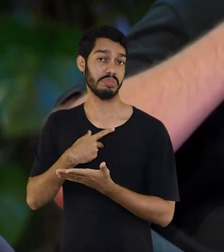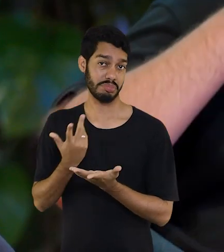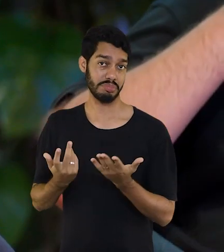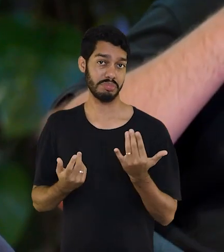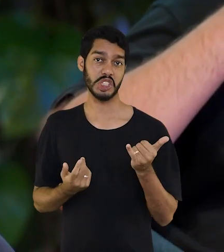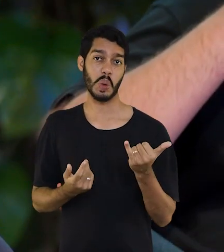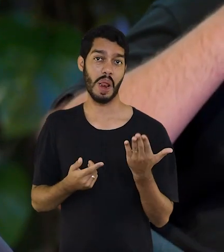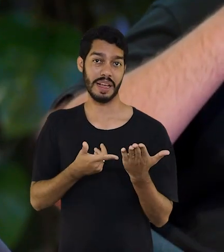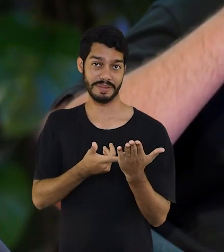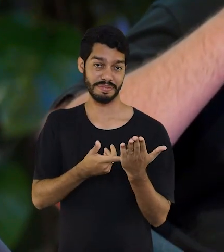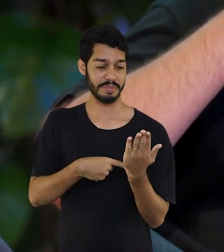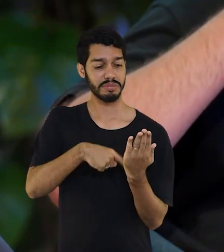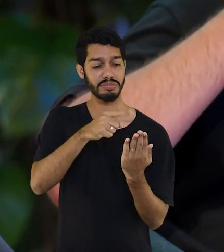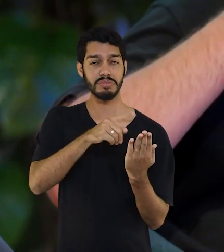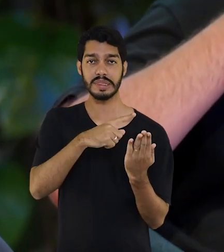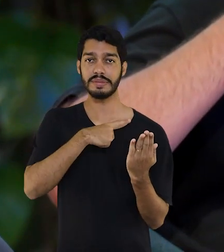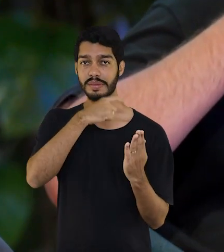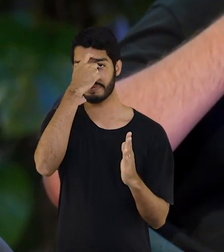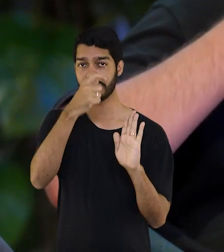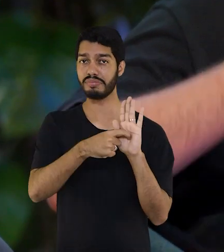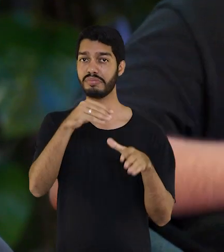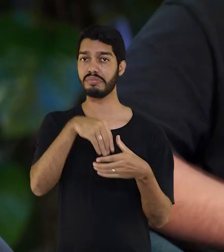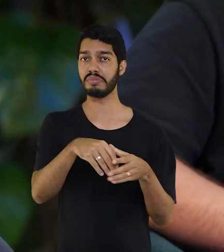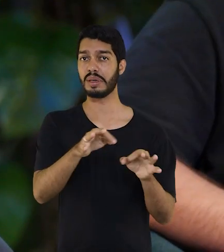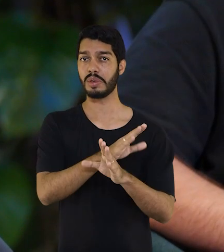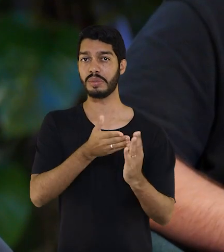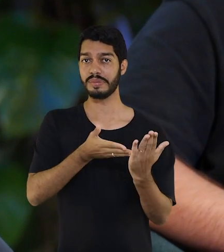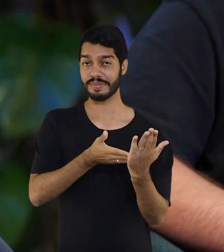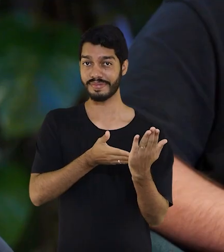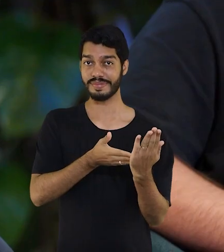pessoais aí, os nossos celulares, eles são sistemas inteligentes, eles possuem